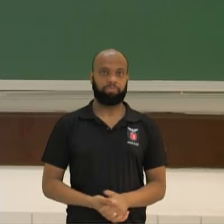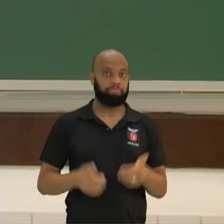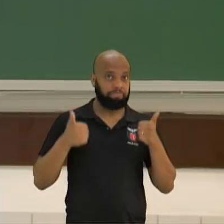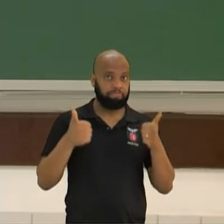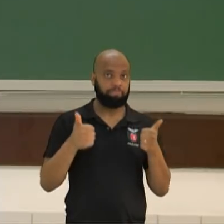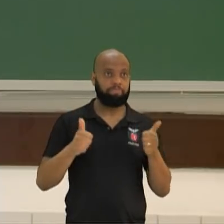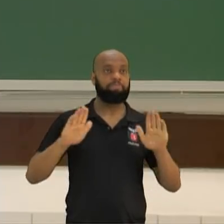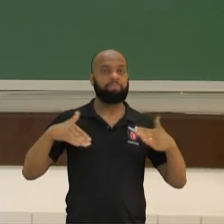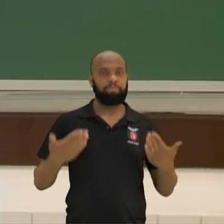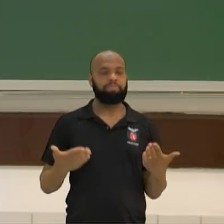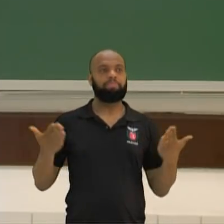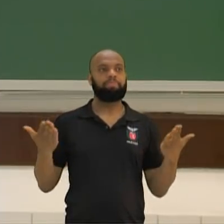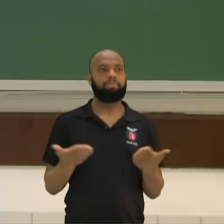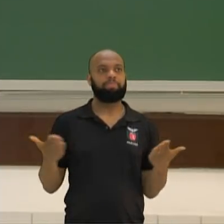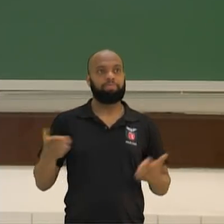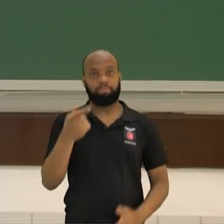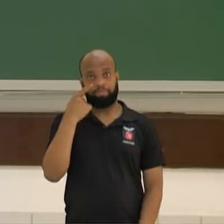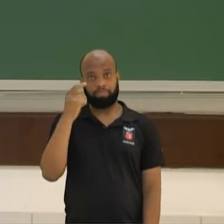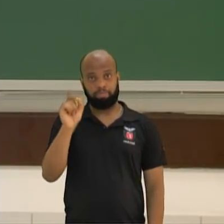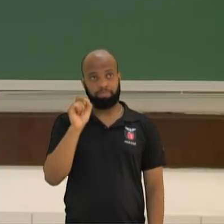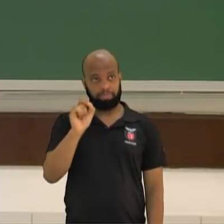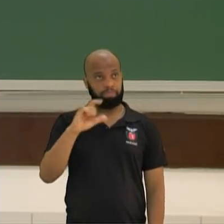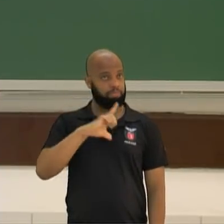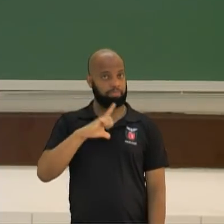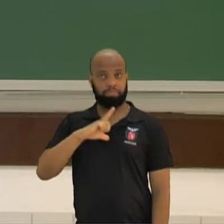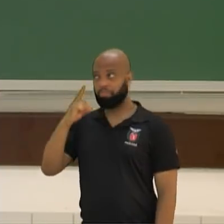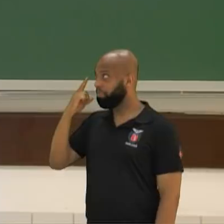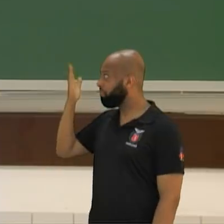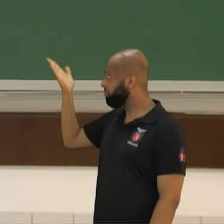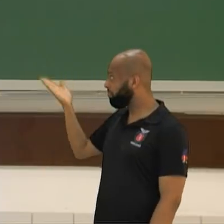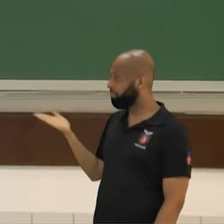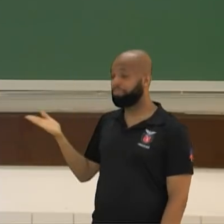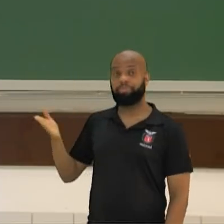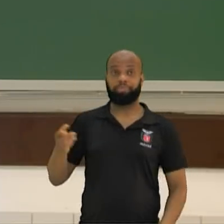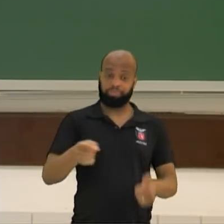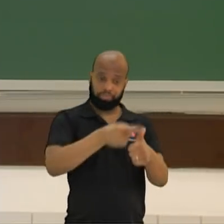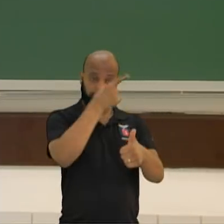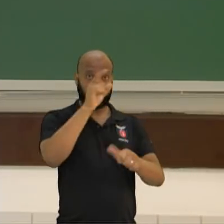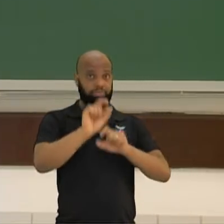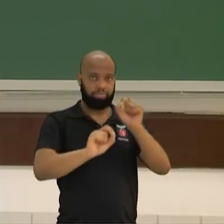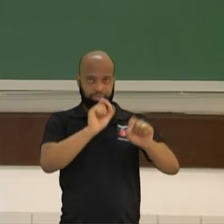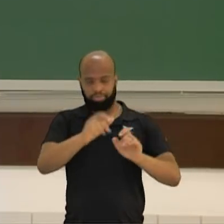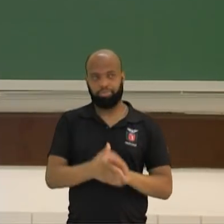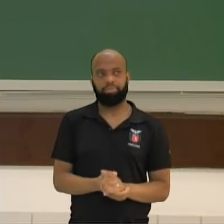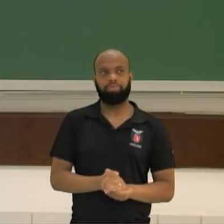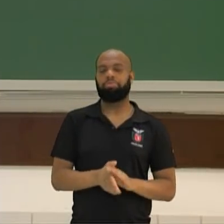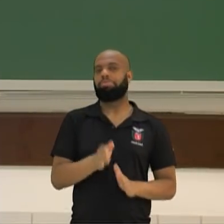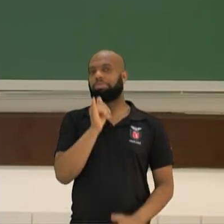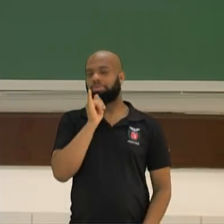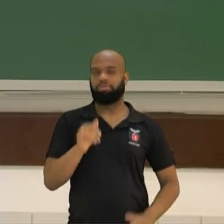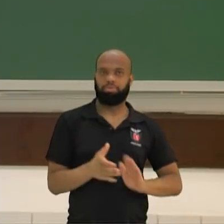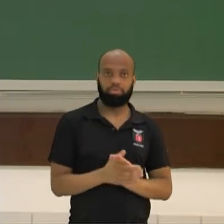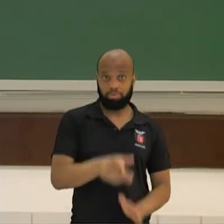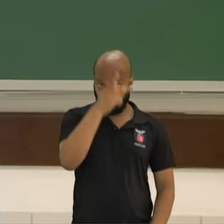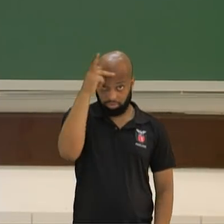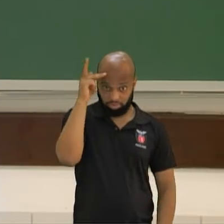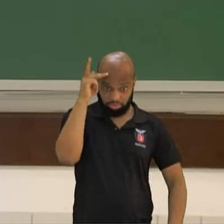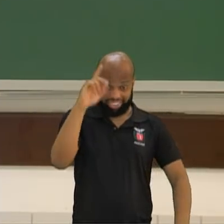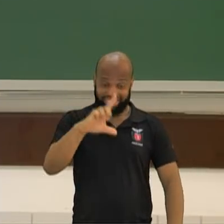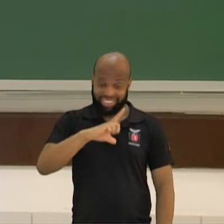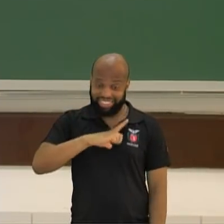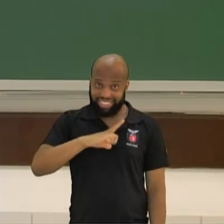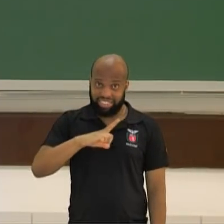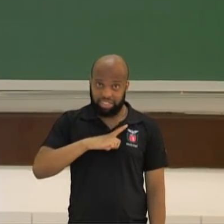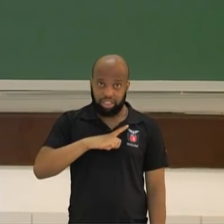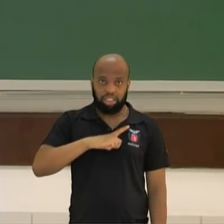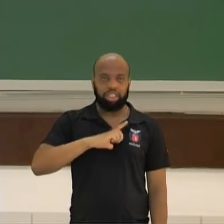Muito bem, então vamos dar uma olhadinha aqui. Primeiro, né, que a pessoa que está portando, que está